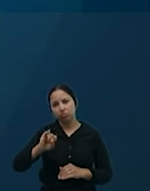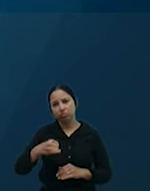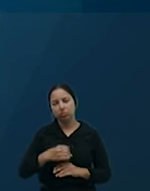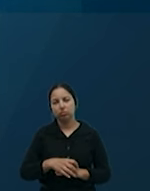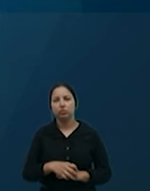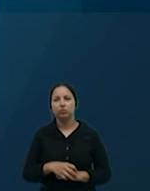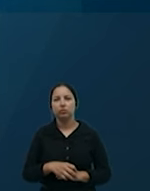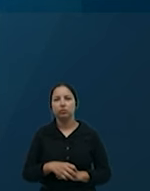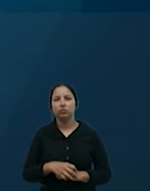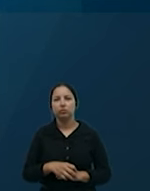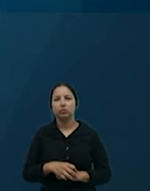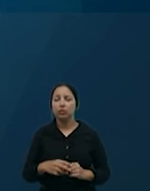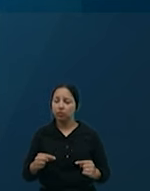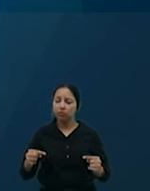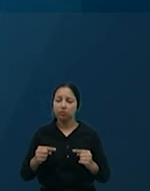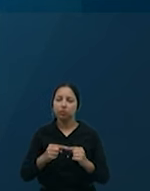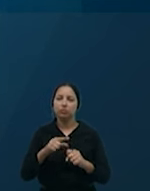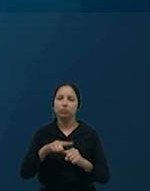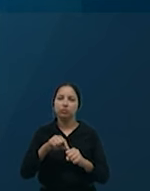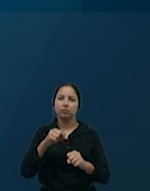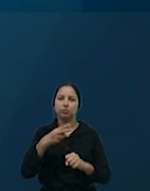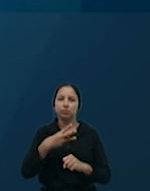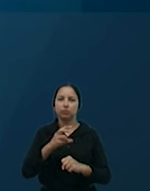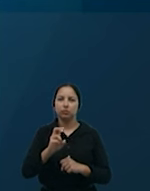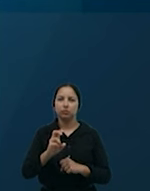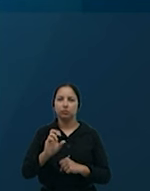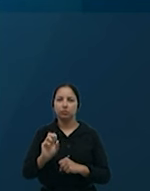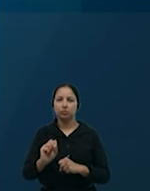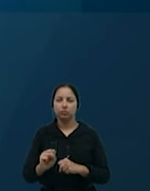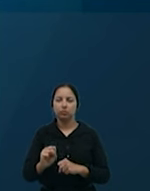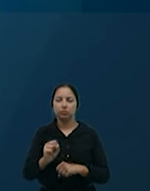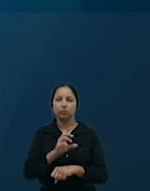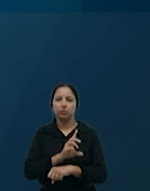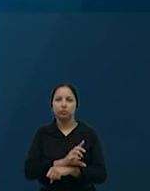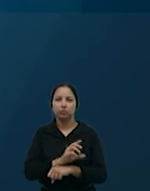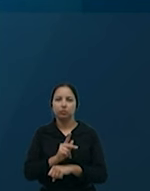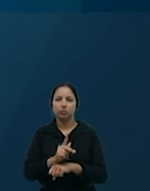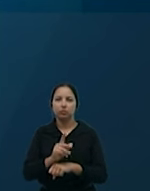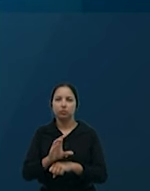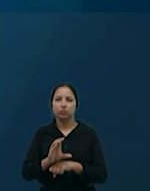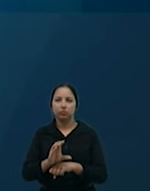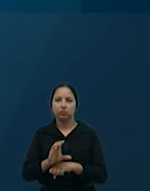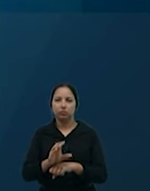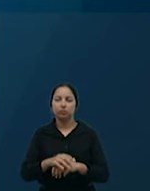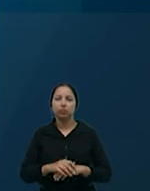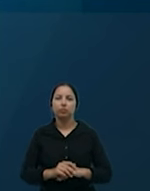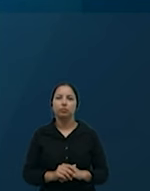artigo 398 do Código Civil, bem como com a súmula 54 do STJ.